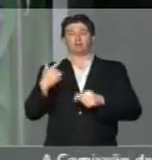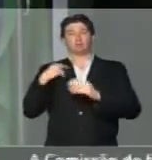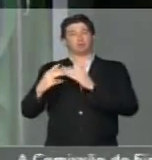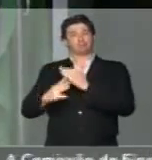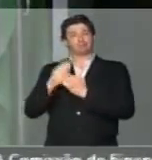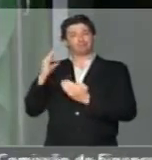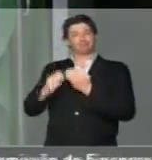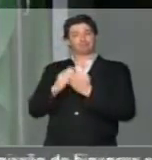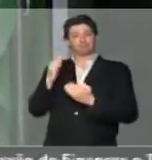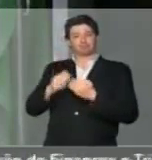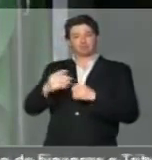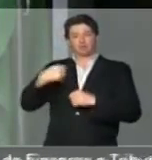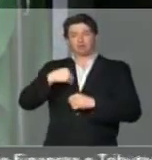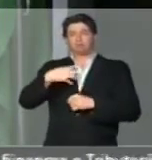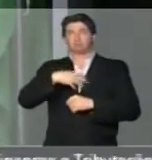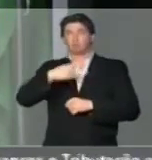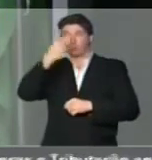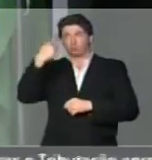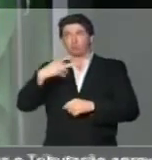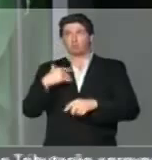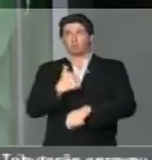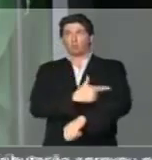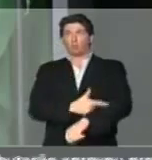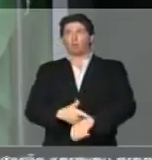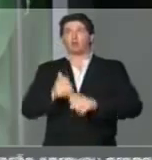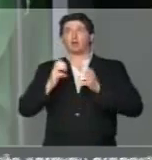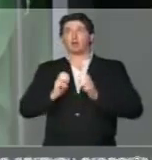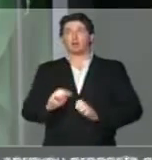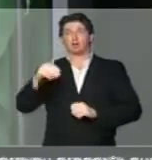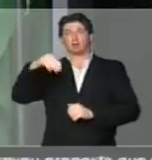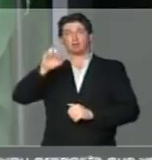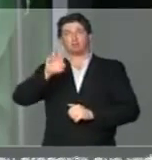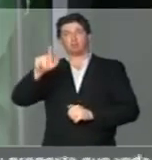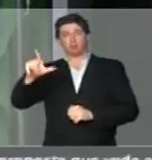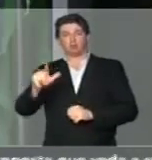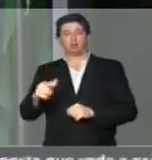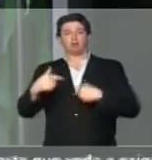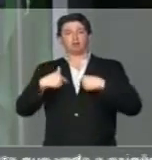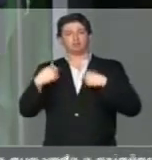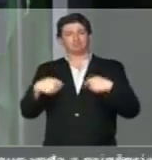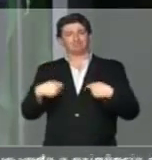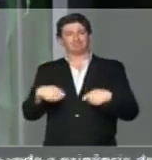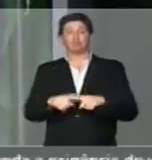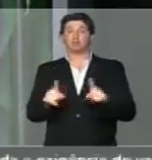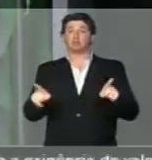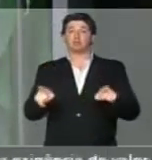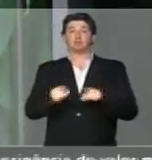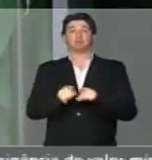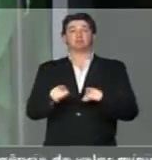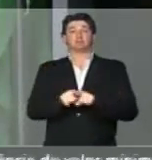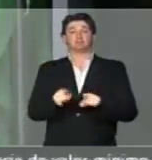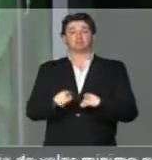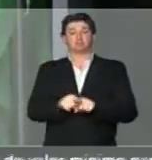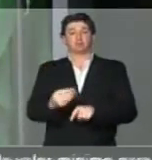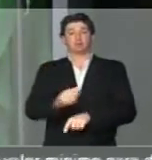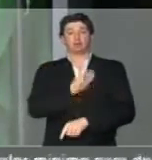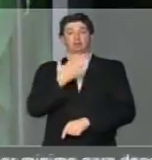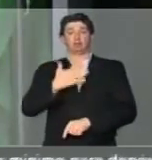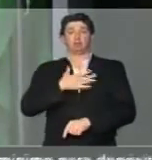aconselhar como ser humano na minha conduta ética, moral, que eu preciso, mas também na minha